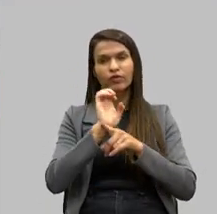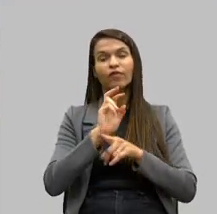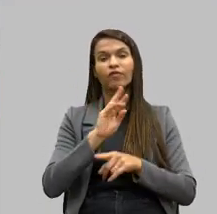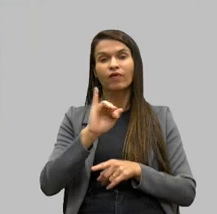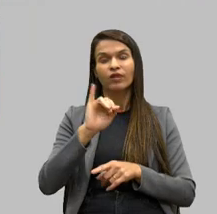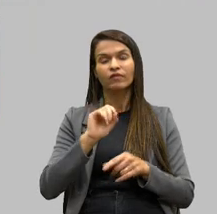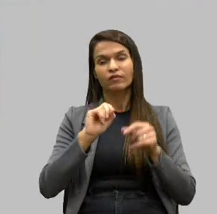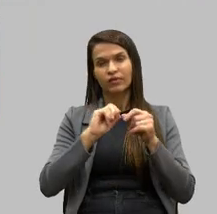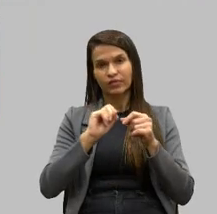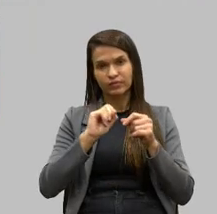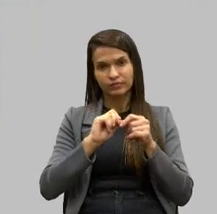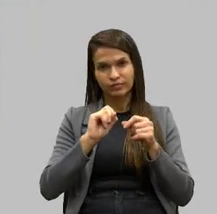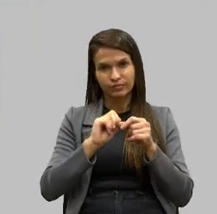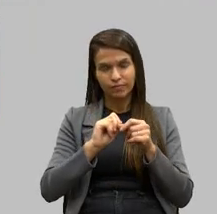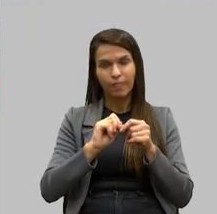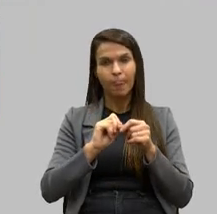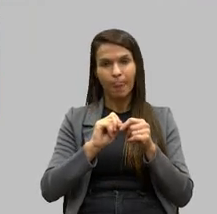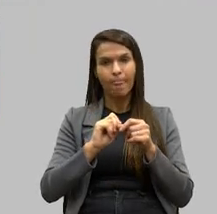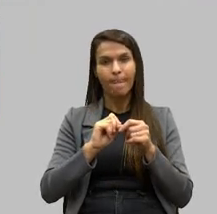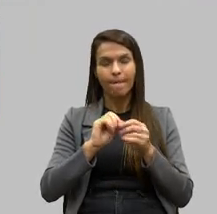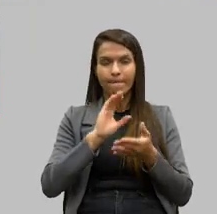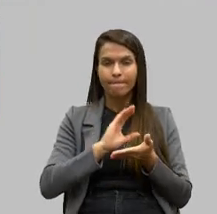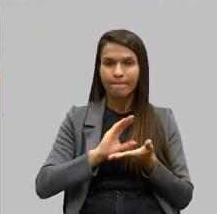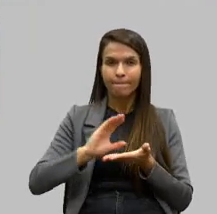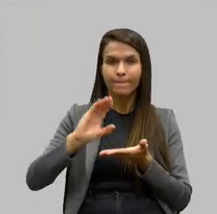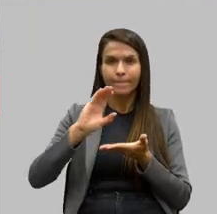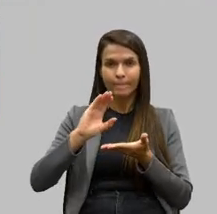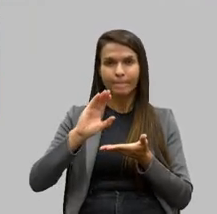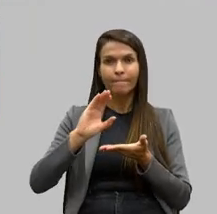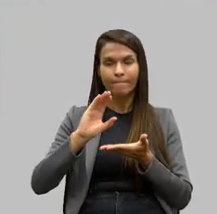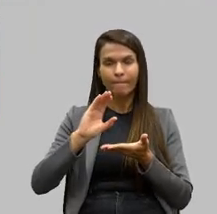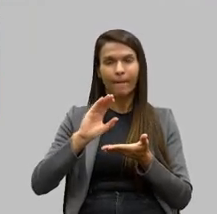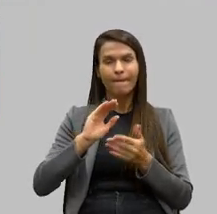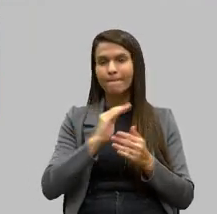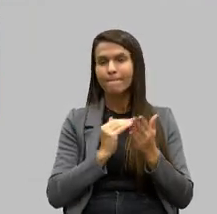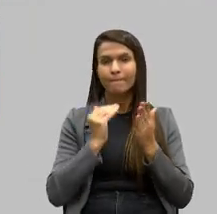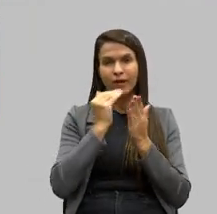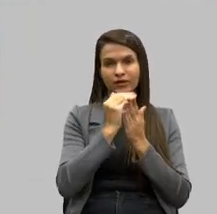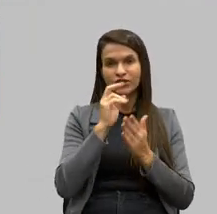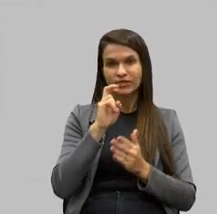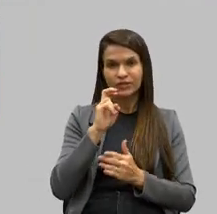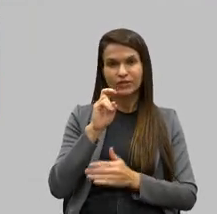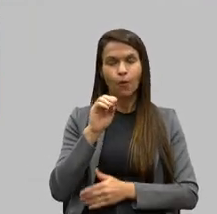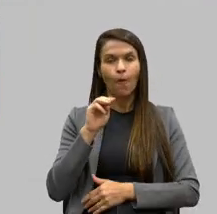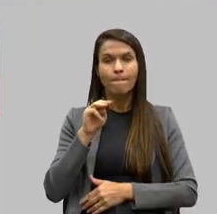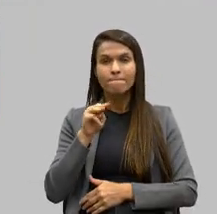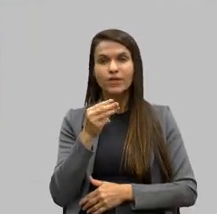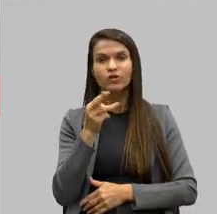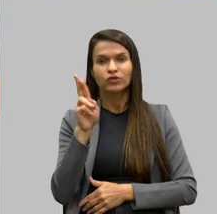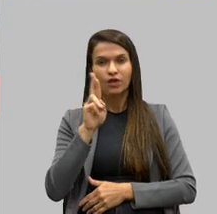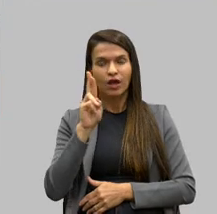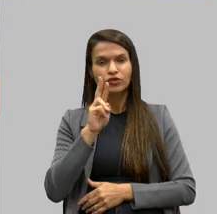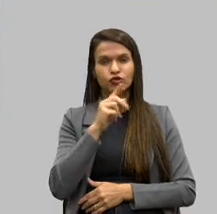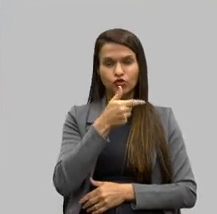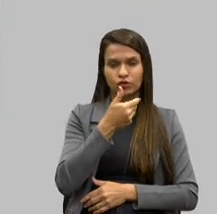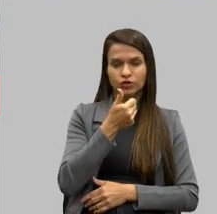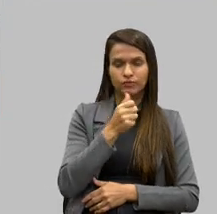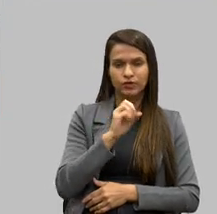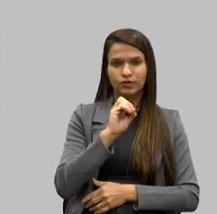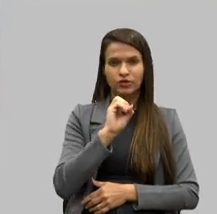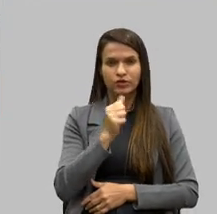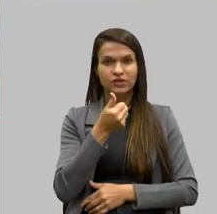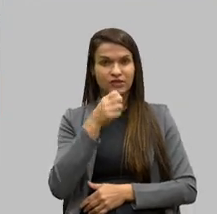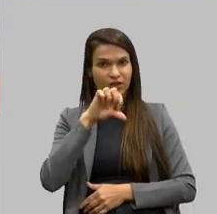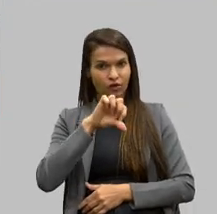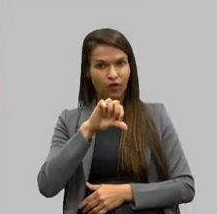para recompor mais de R$ bilhões que, em 2019 e em 2020, deixaram de